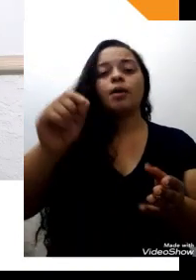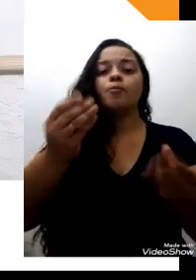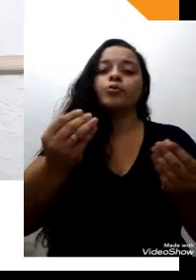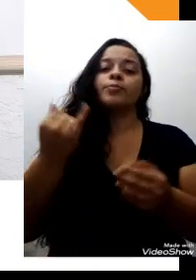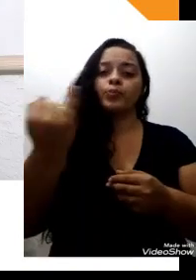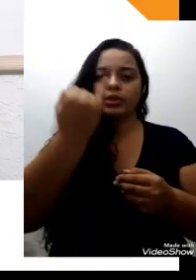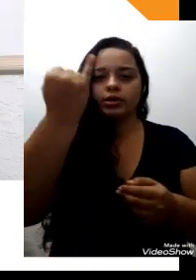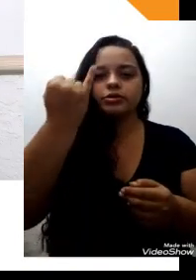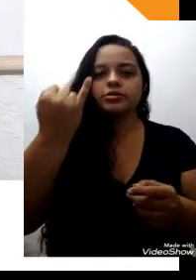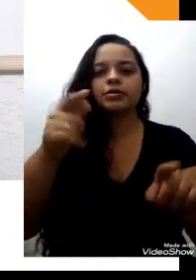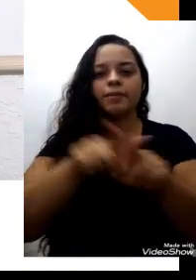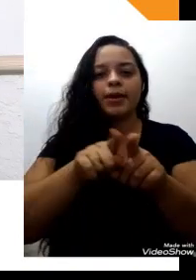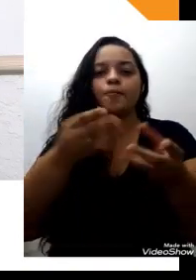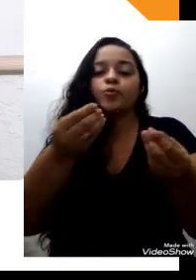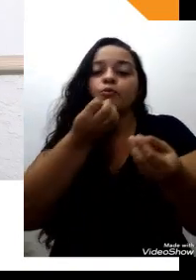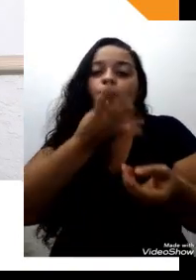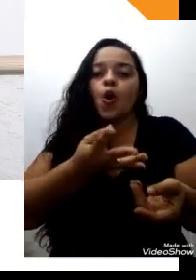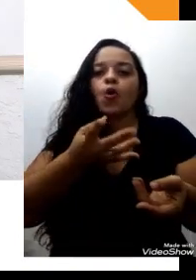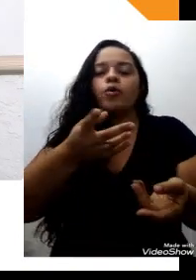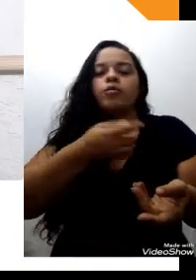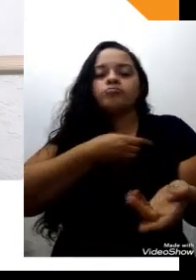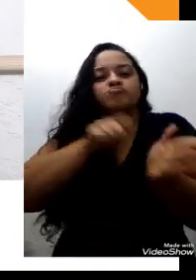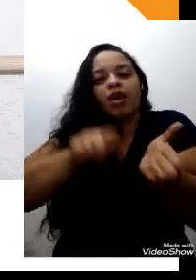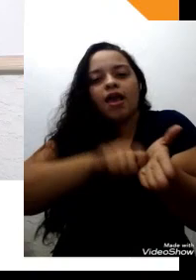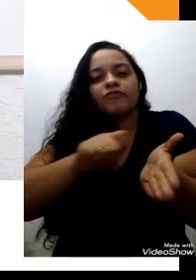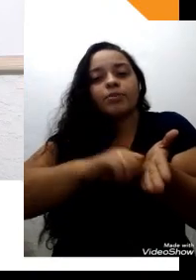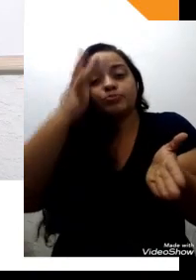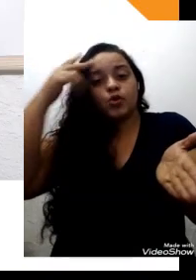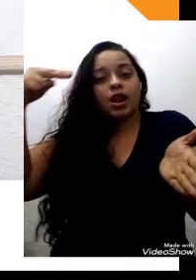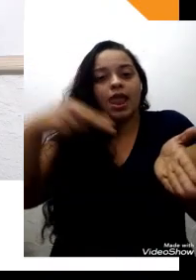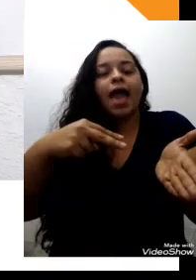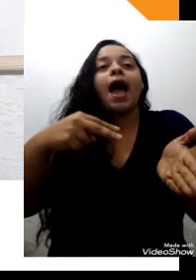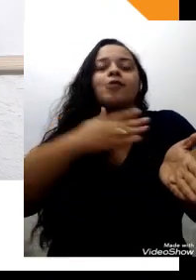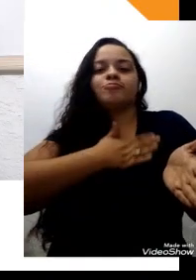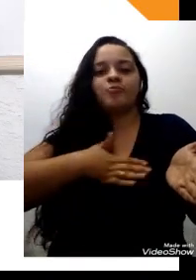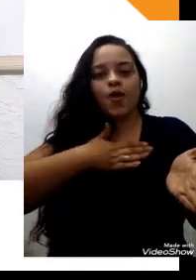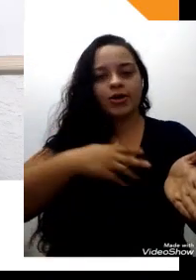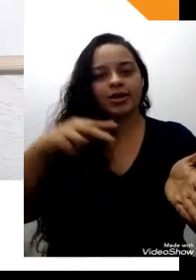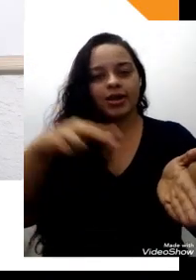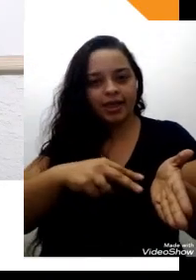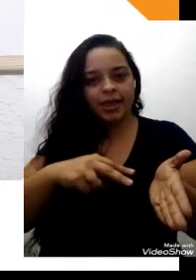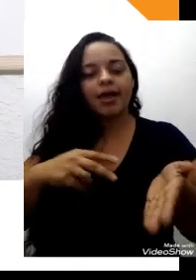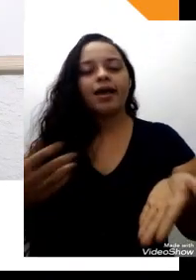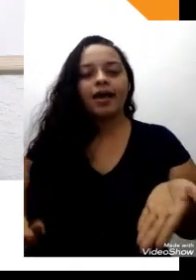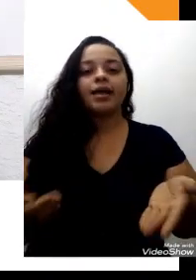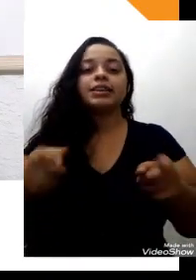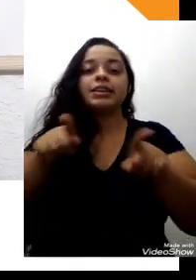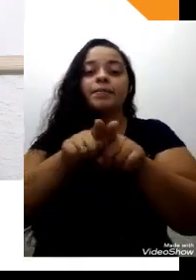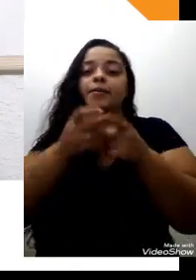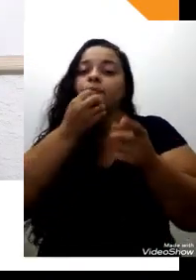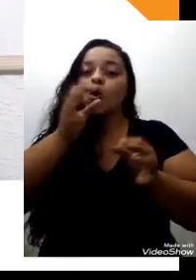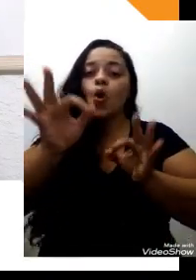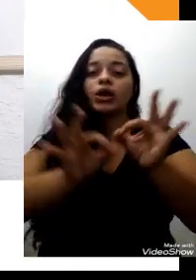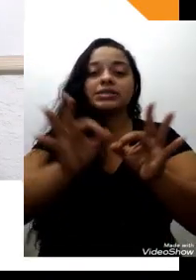também, além de servir para convencer o leitor, para trazer o leitor para o seu lado na argumentação, ela é muito importante também